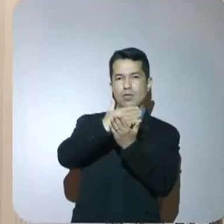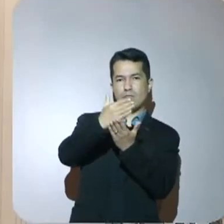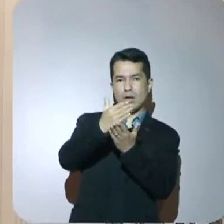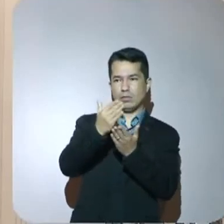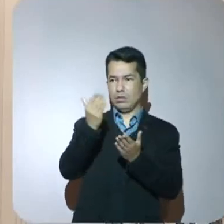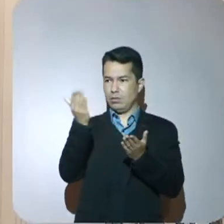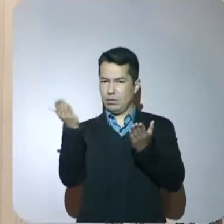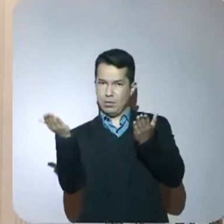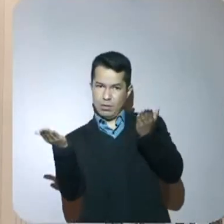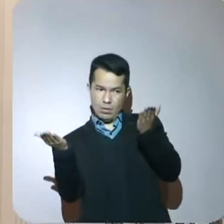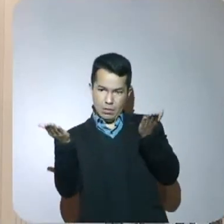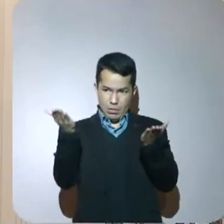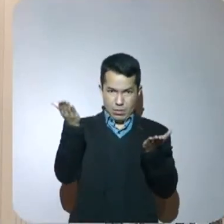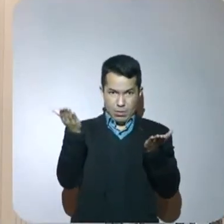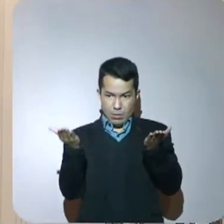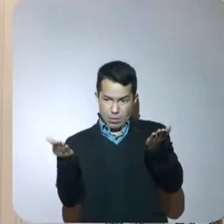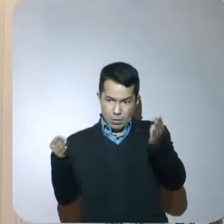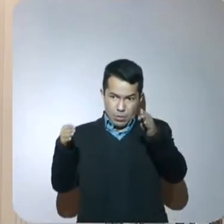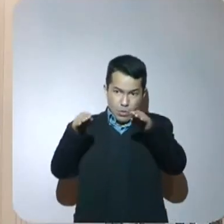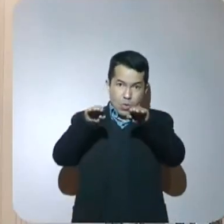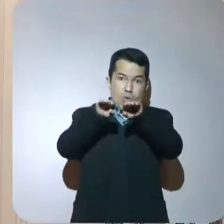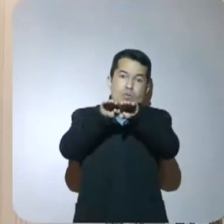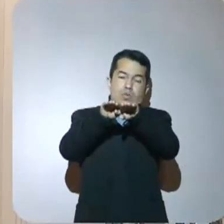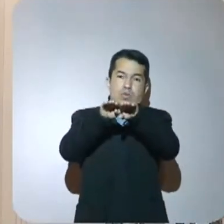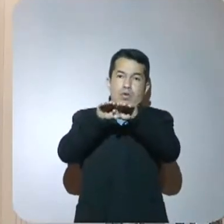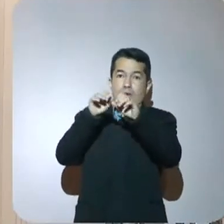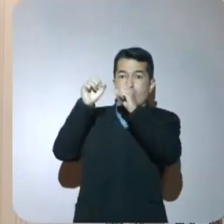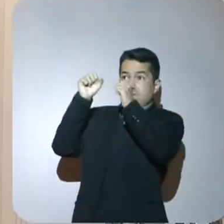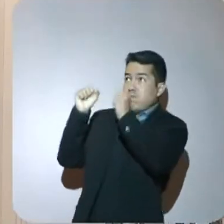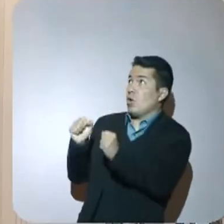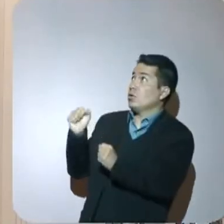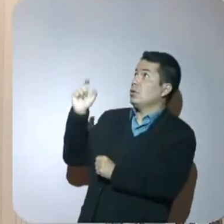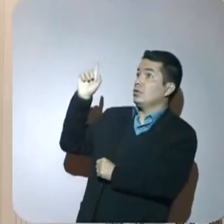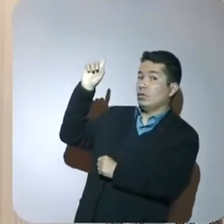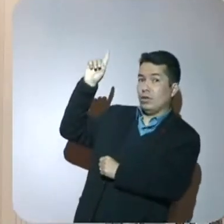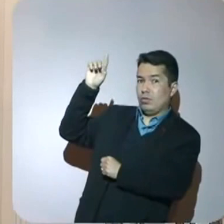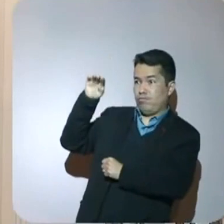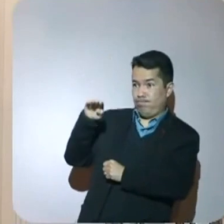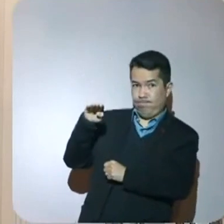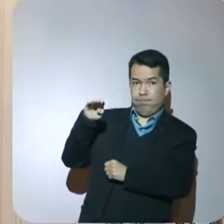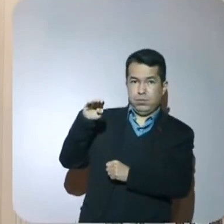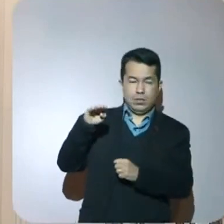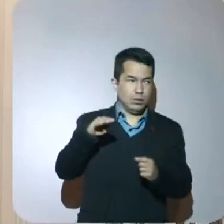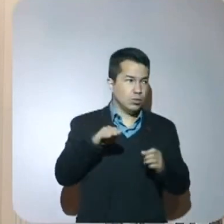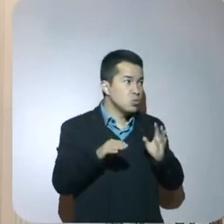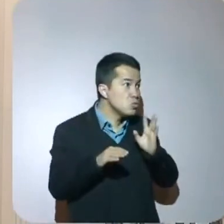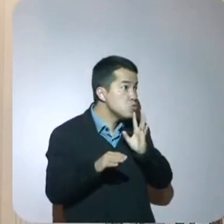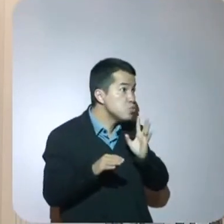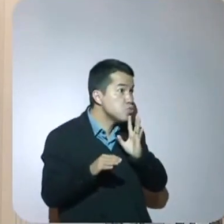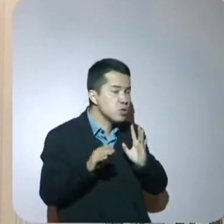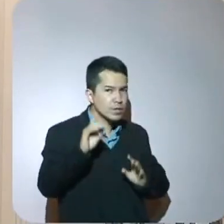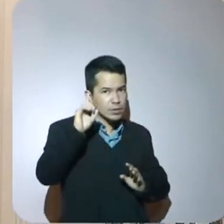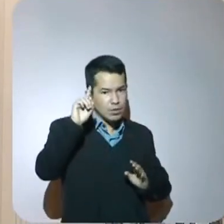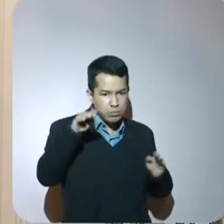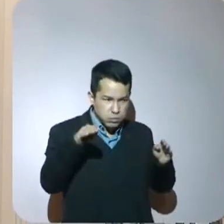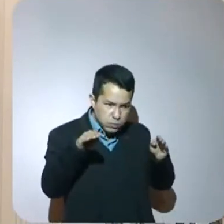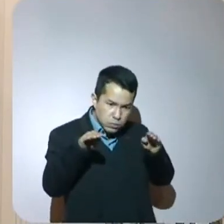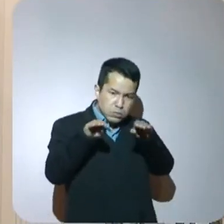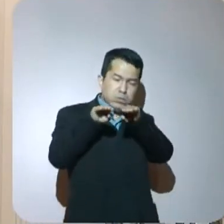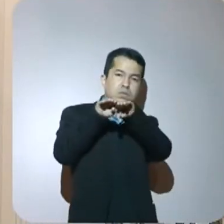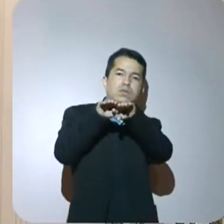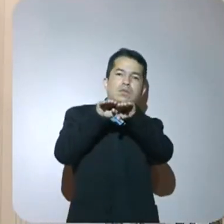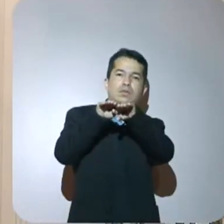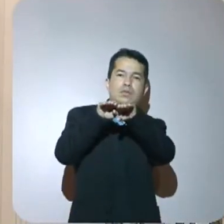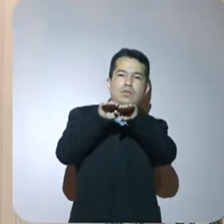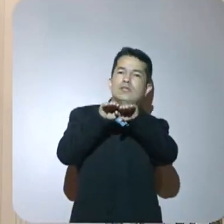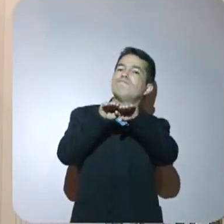mas a próxima geração não se perde. Muitos de nós não sabemos como transmitir aos nossos filhos a nossa